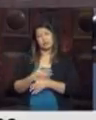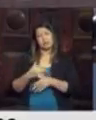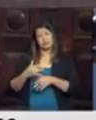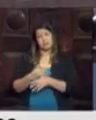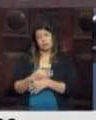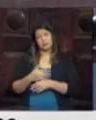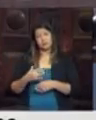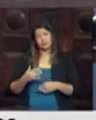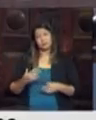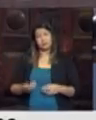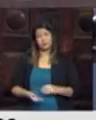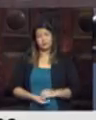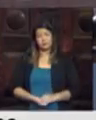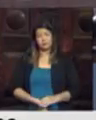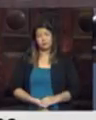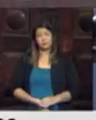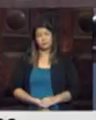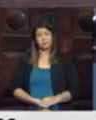Então,